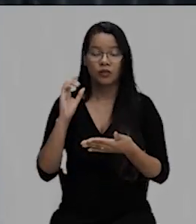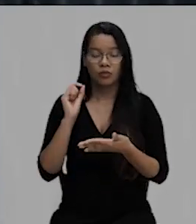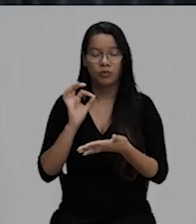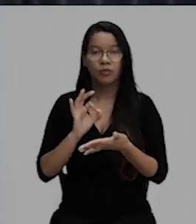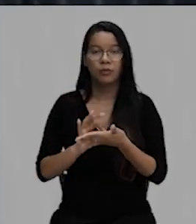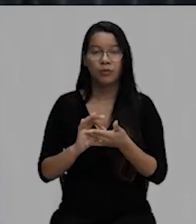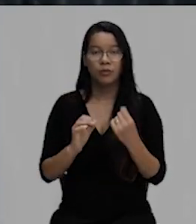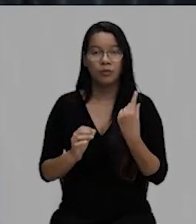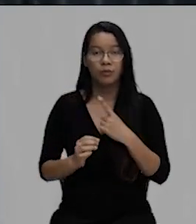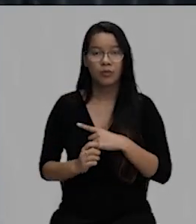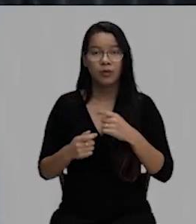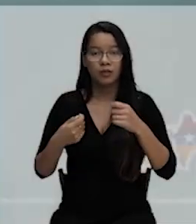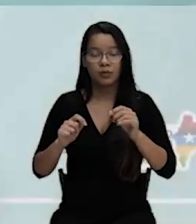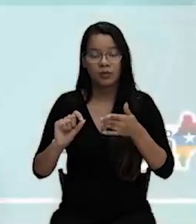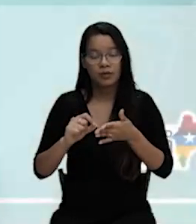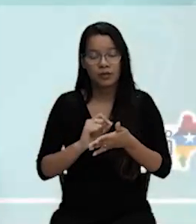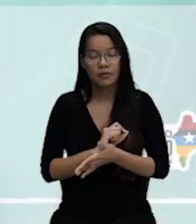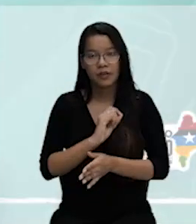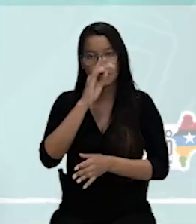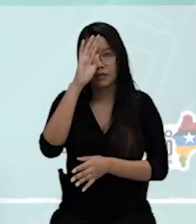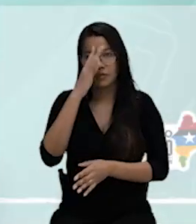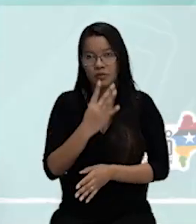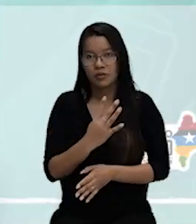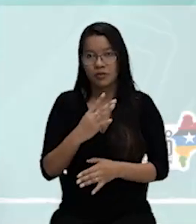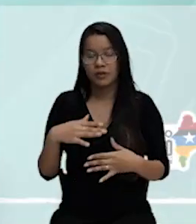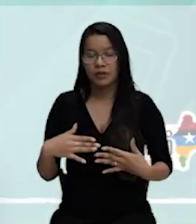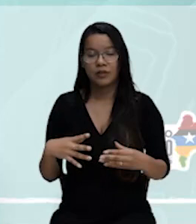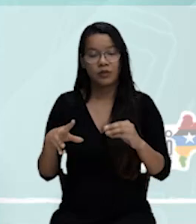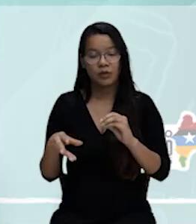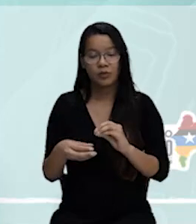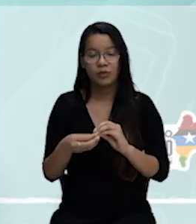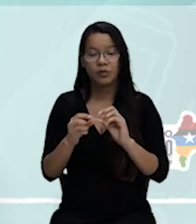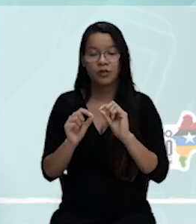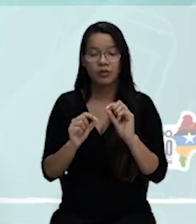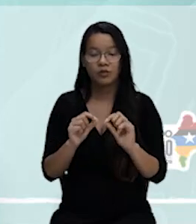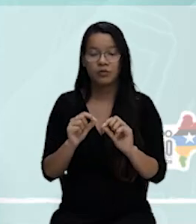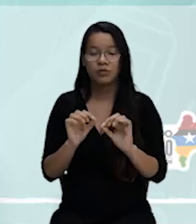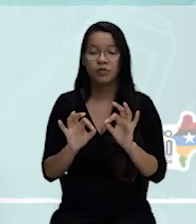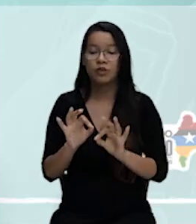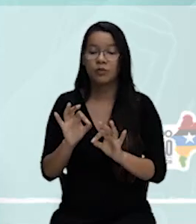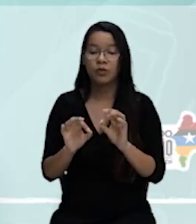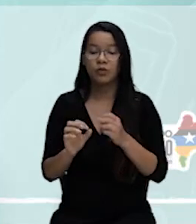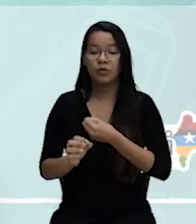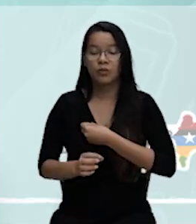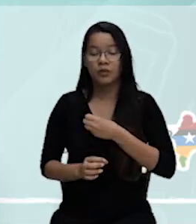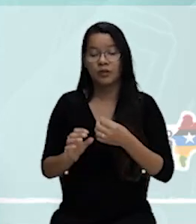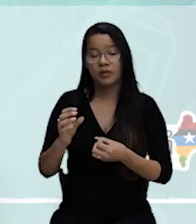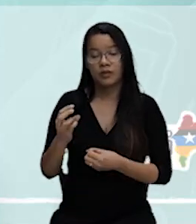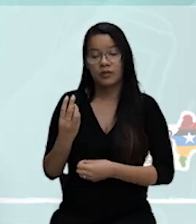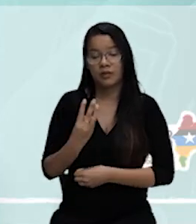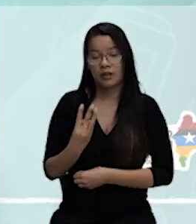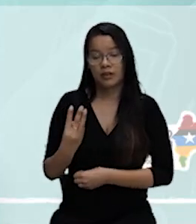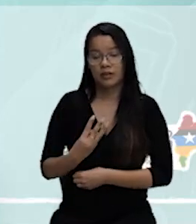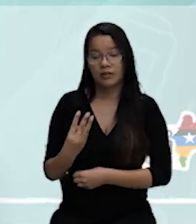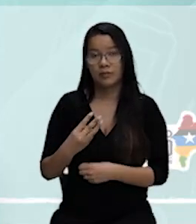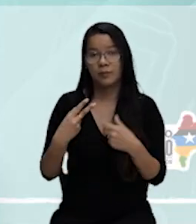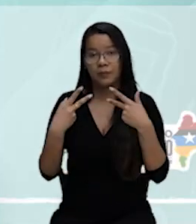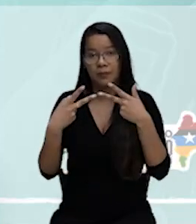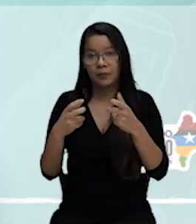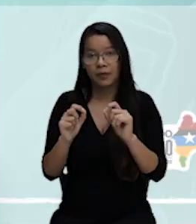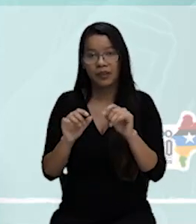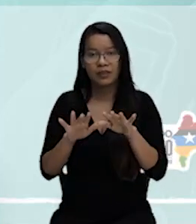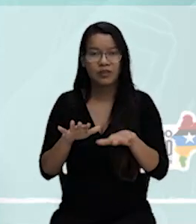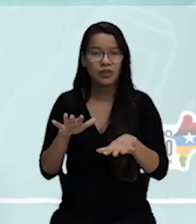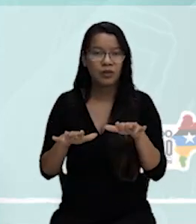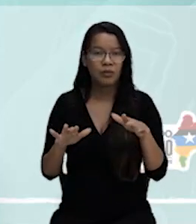então, escrever o nosso conjunto de solução. E ele consiste justamente nesse número 3. Perceba que aqui, geralmente,